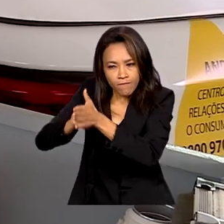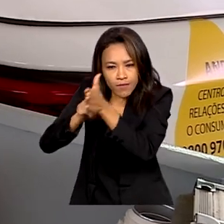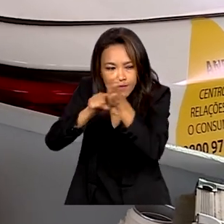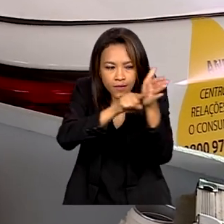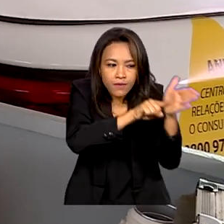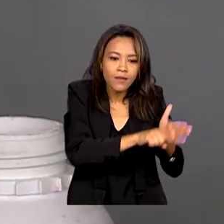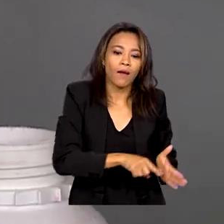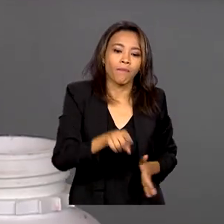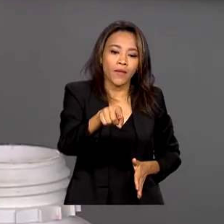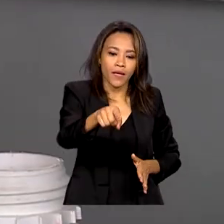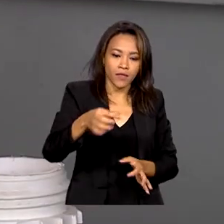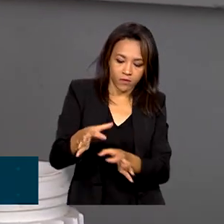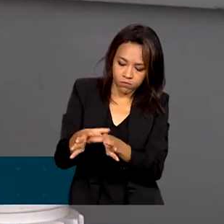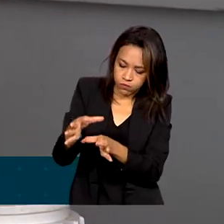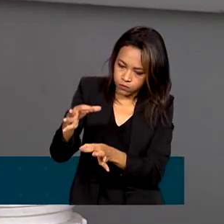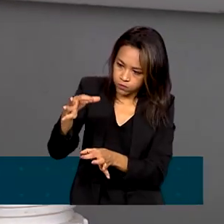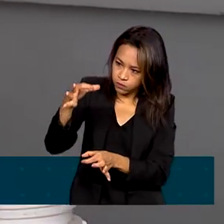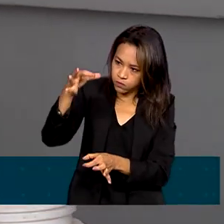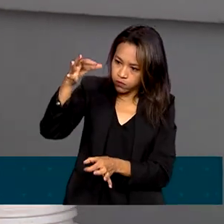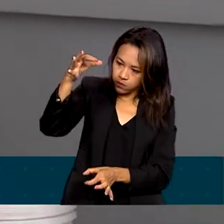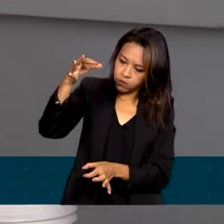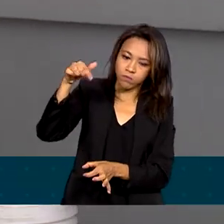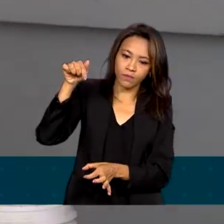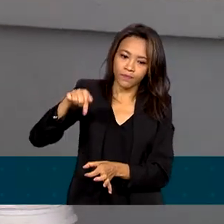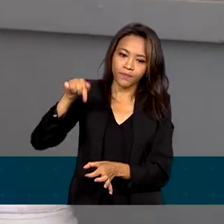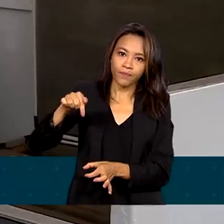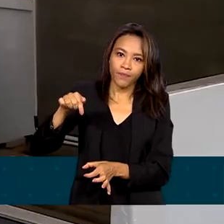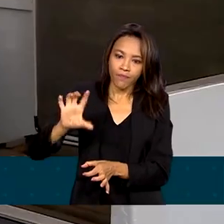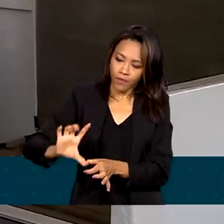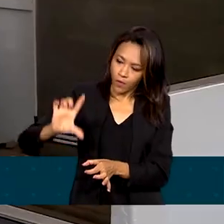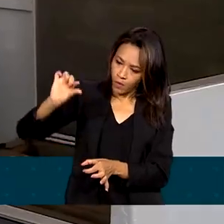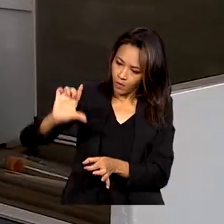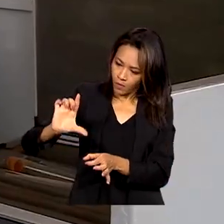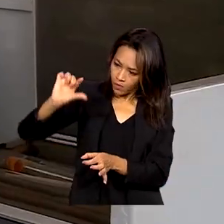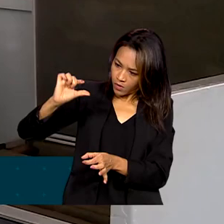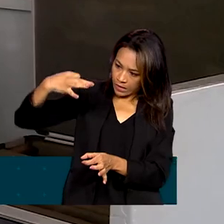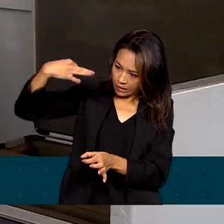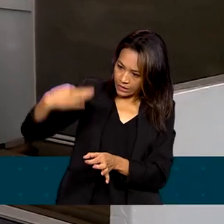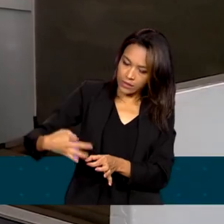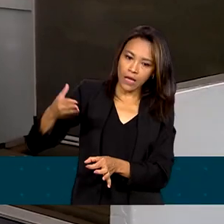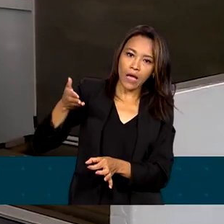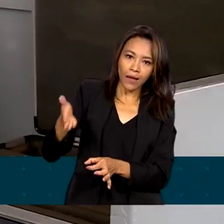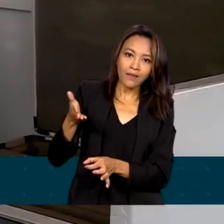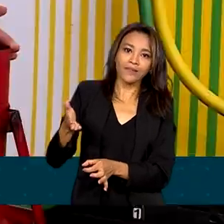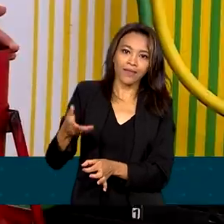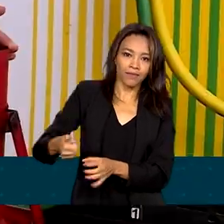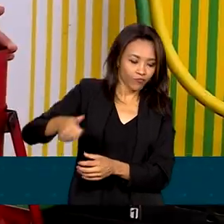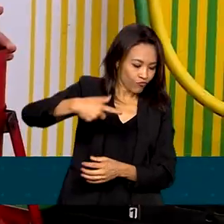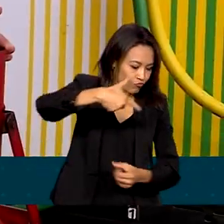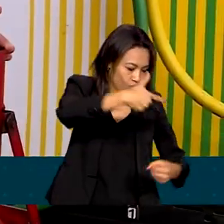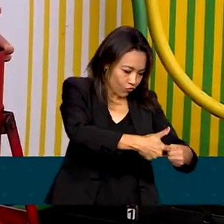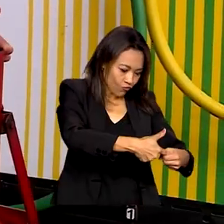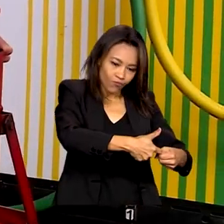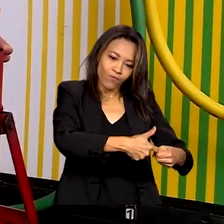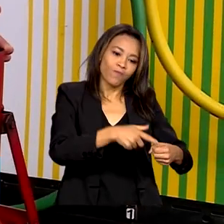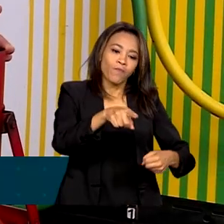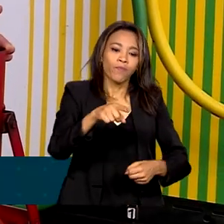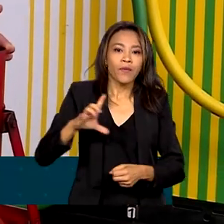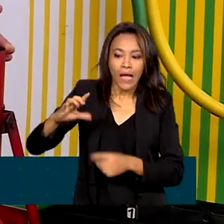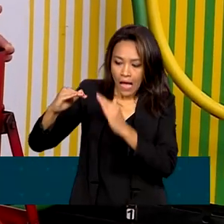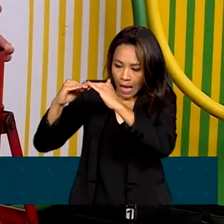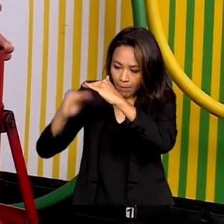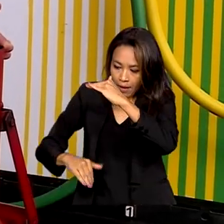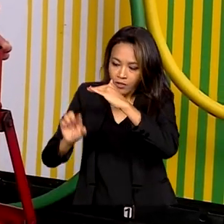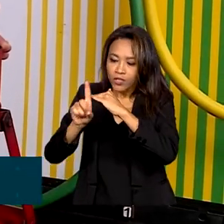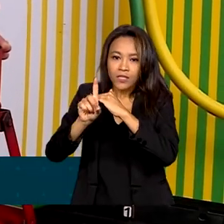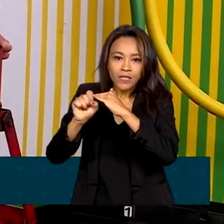aferidor garante. A bomba de combustível deposita a quantidade exata no tanque do consumidor. Abaixo de menos 100